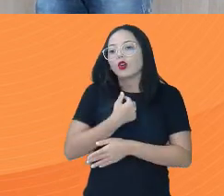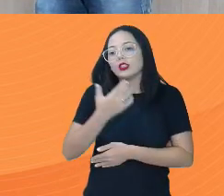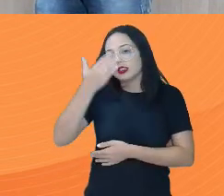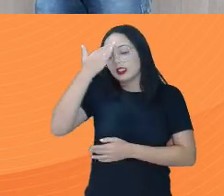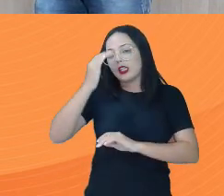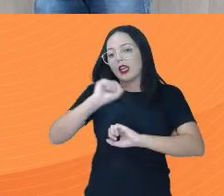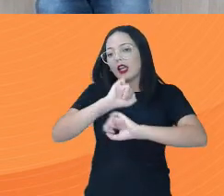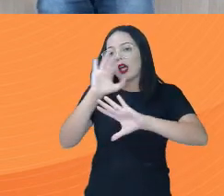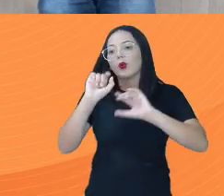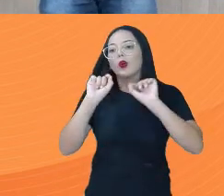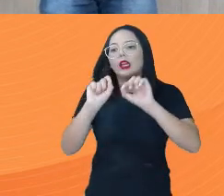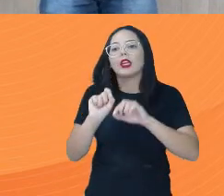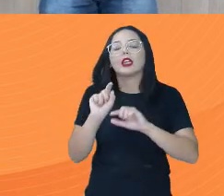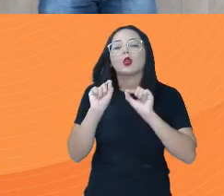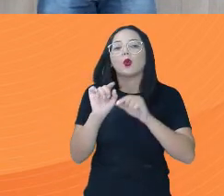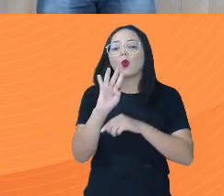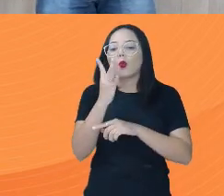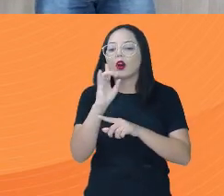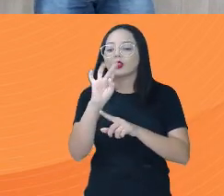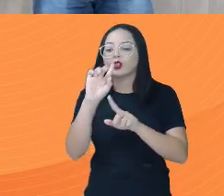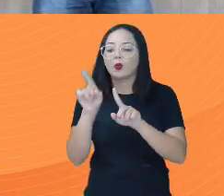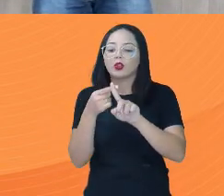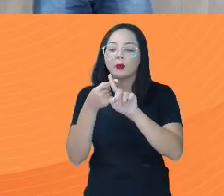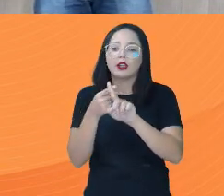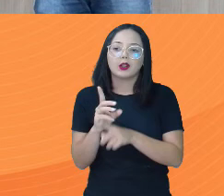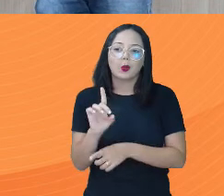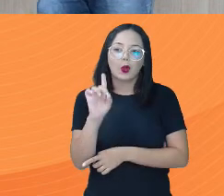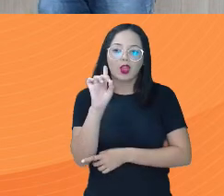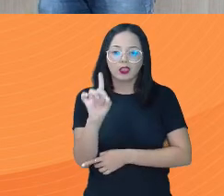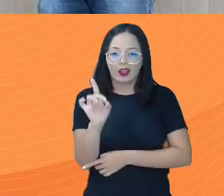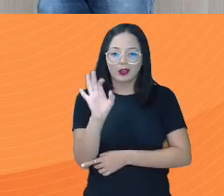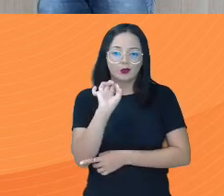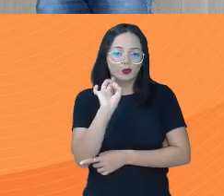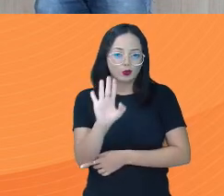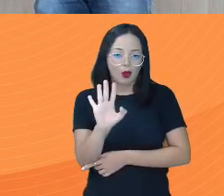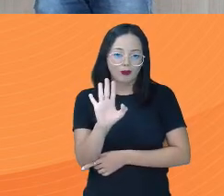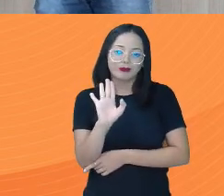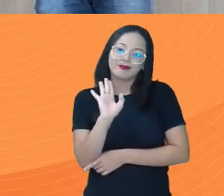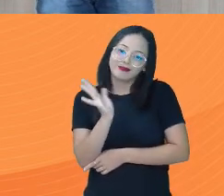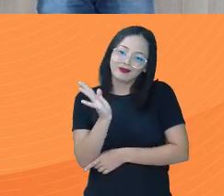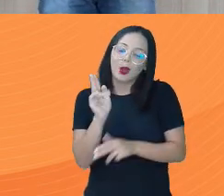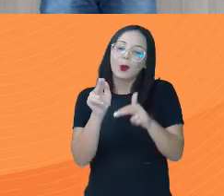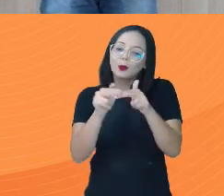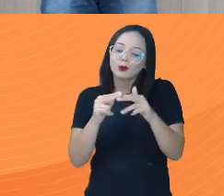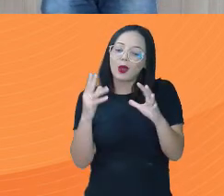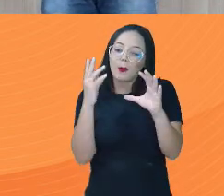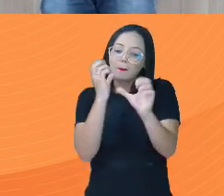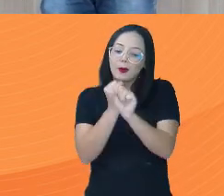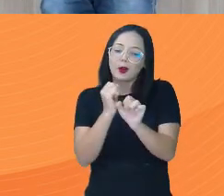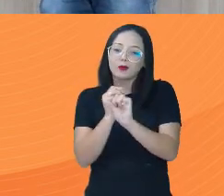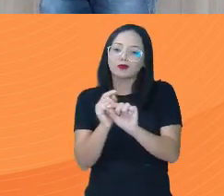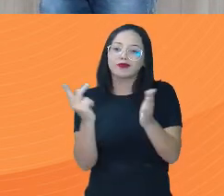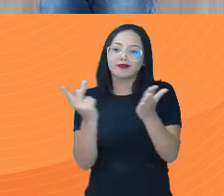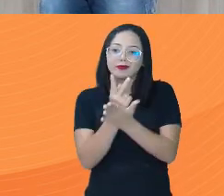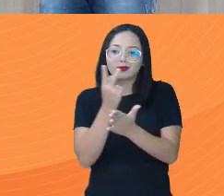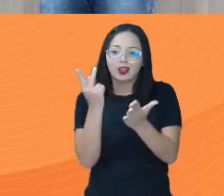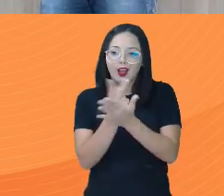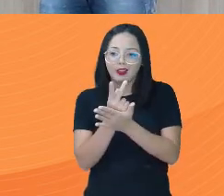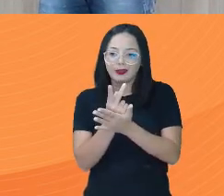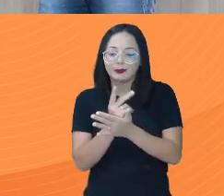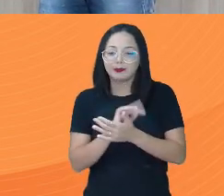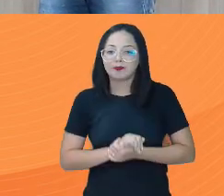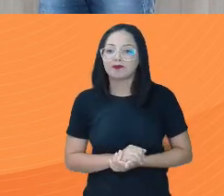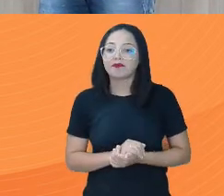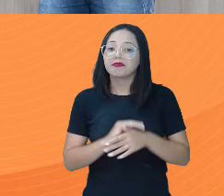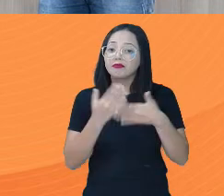estaria indicando que o 4 ele estaria multiplicando apenas a letra D, certo? E aí a operação estaria errada, tá bom? Então,